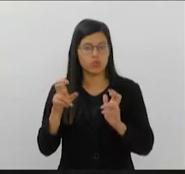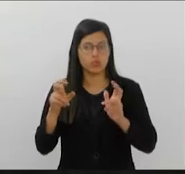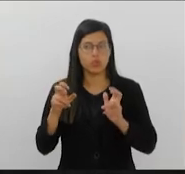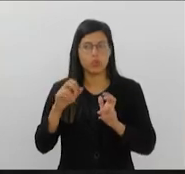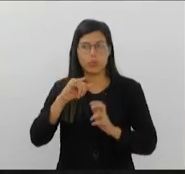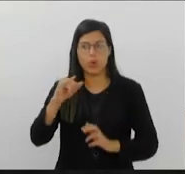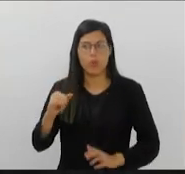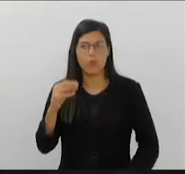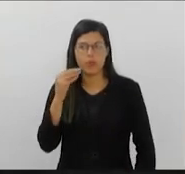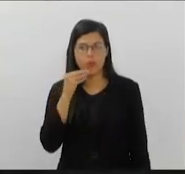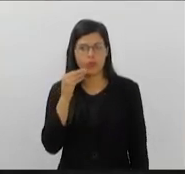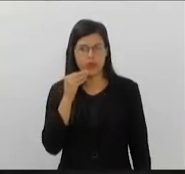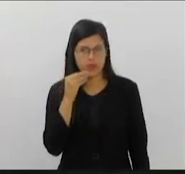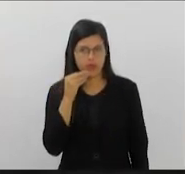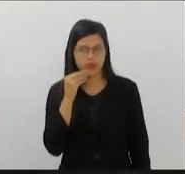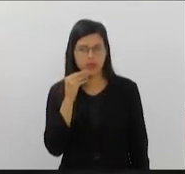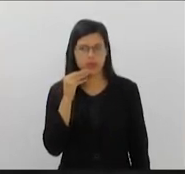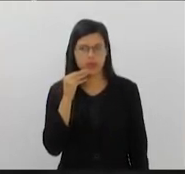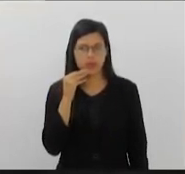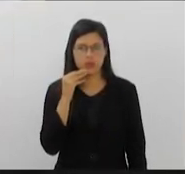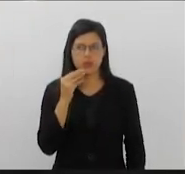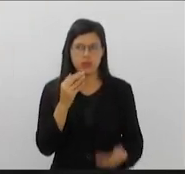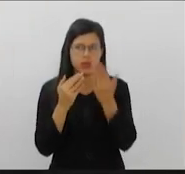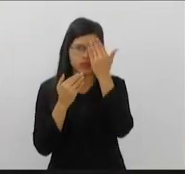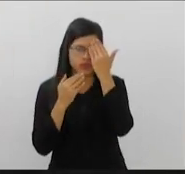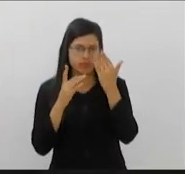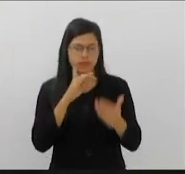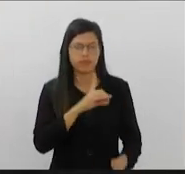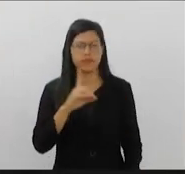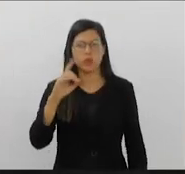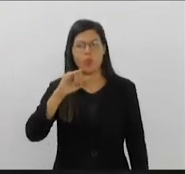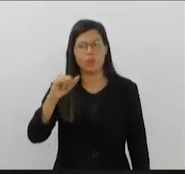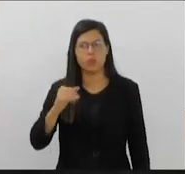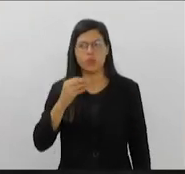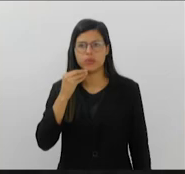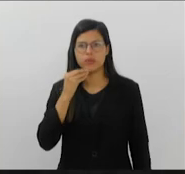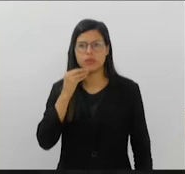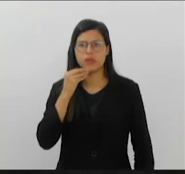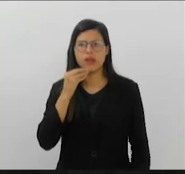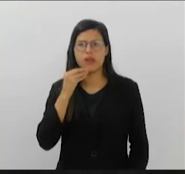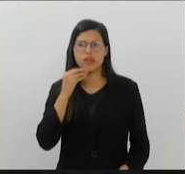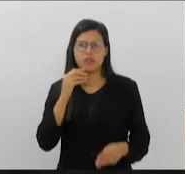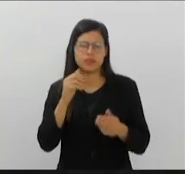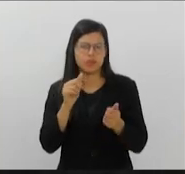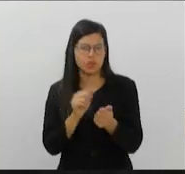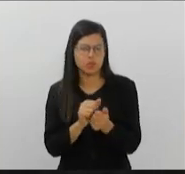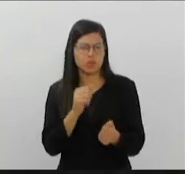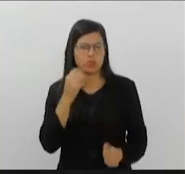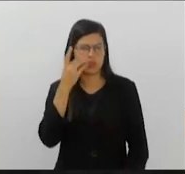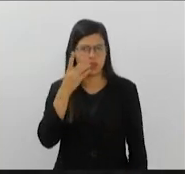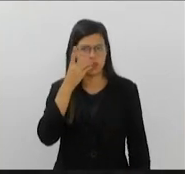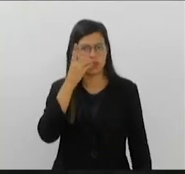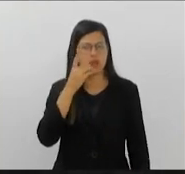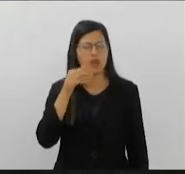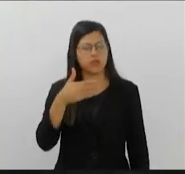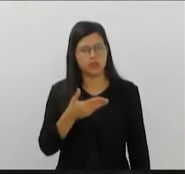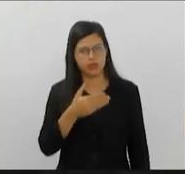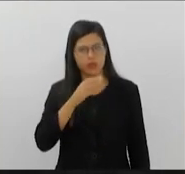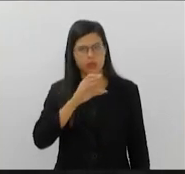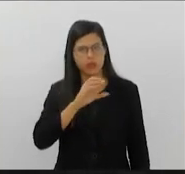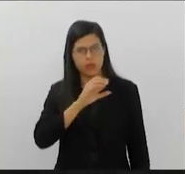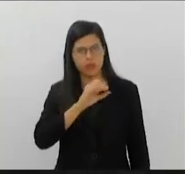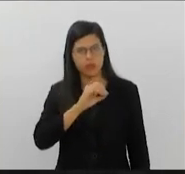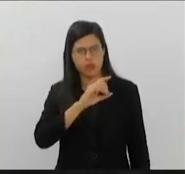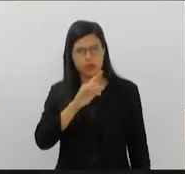oportunidade. Primeiro, agradecer a Deus por essa oportunidade de estar aqui, ao lado do Cozzolino, um deputado estadual